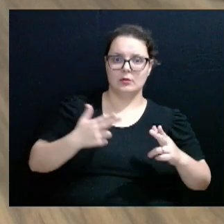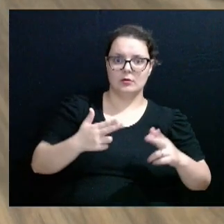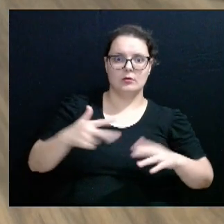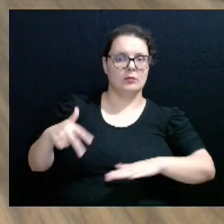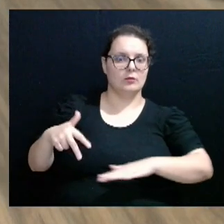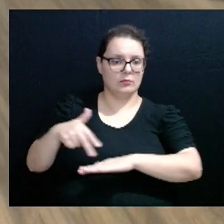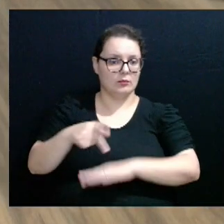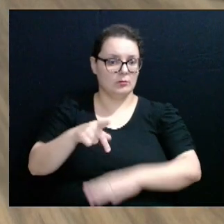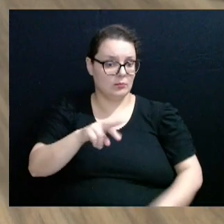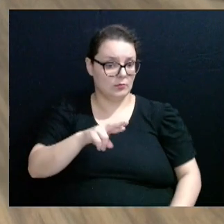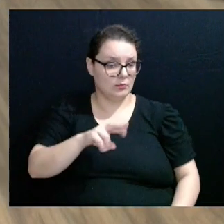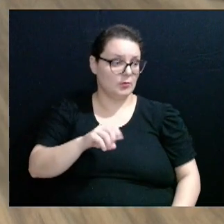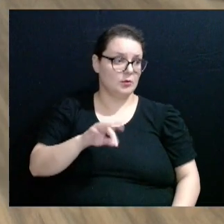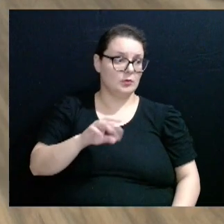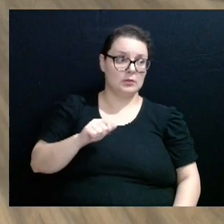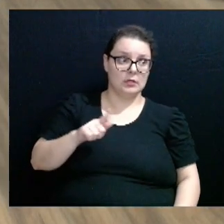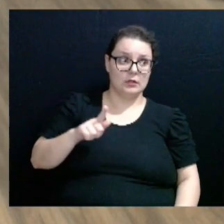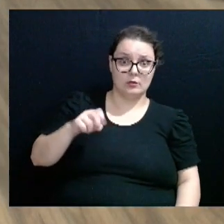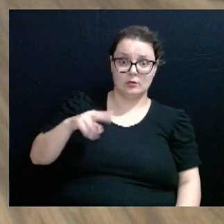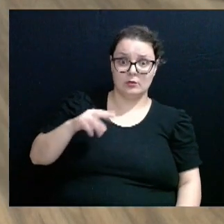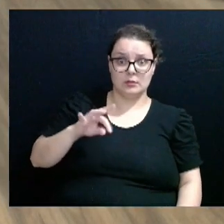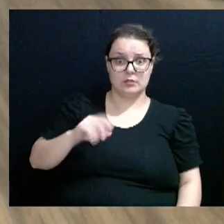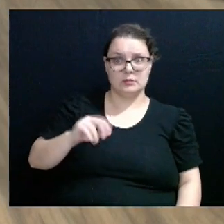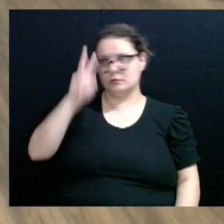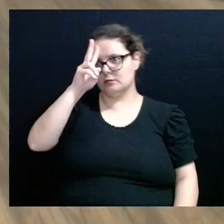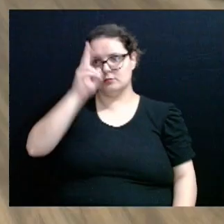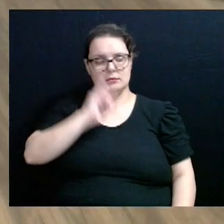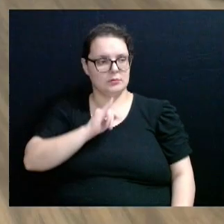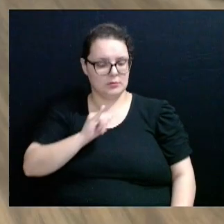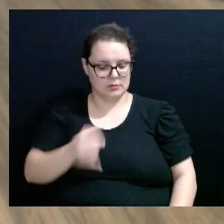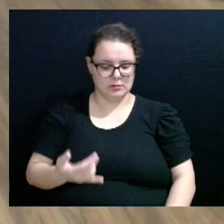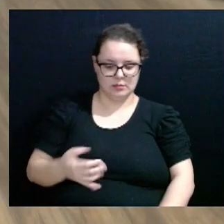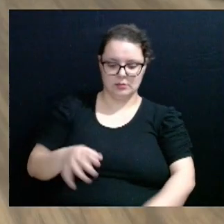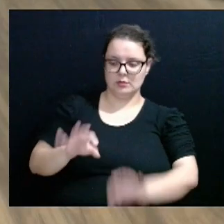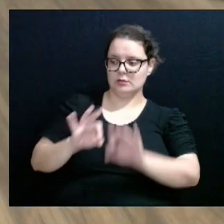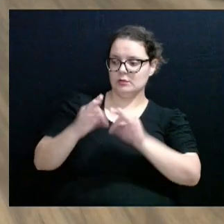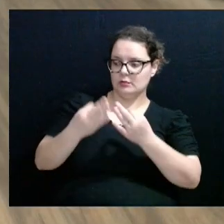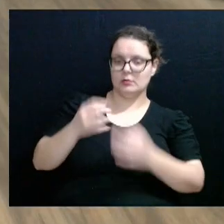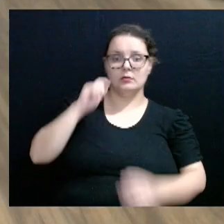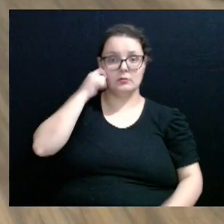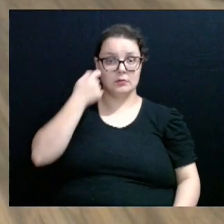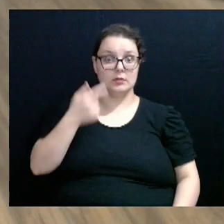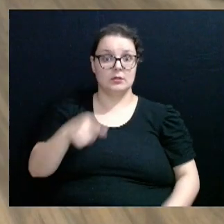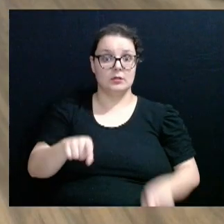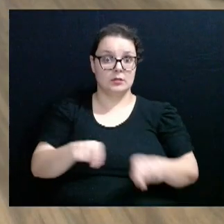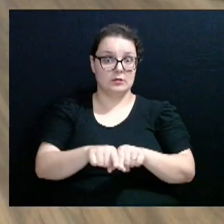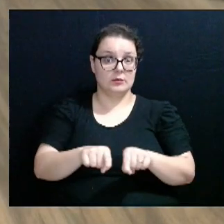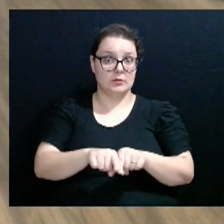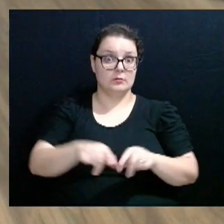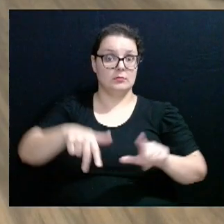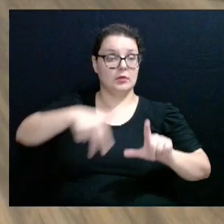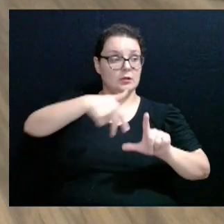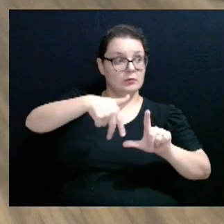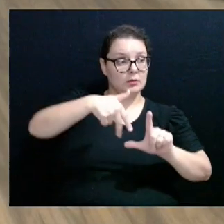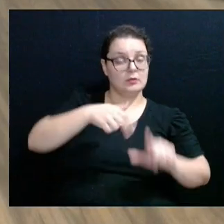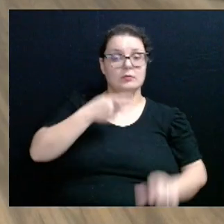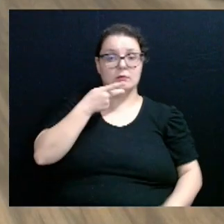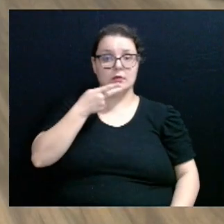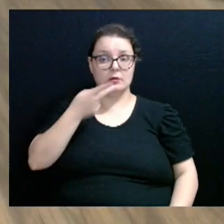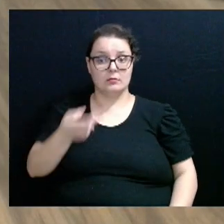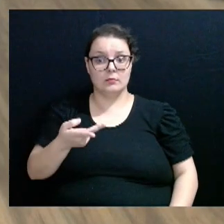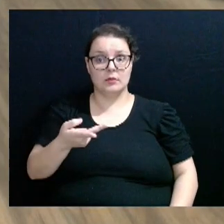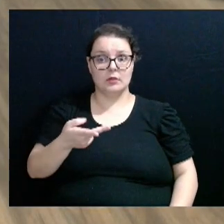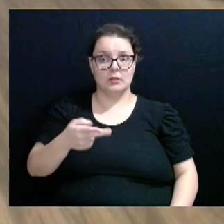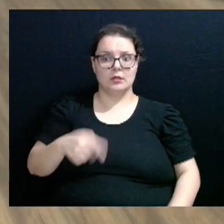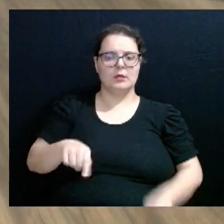ou contar a história de famílias pretas, né? Inclusive teve uma novela falando sobre isso. Isso também é uma